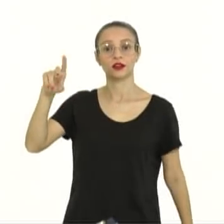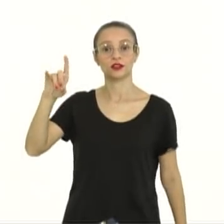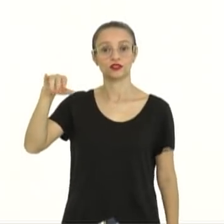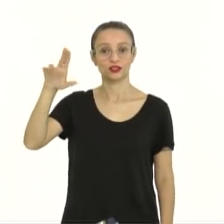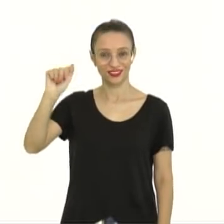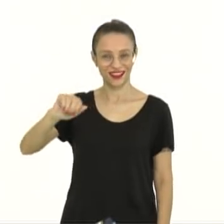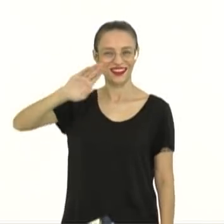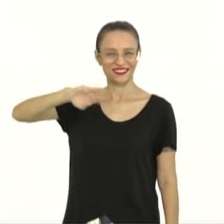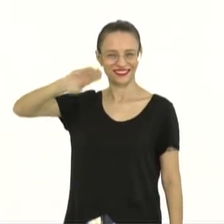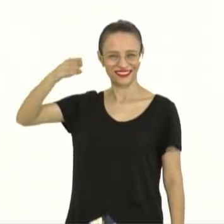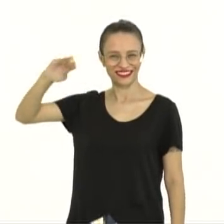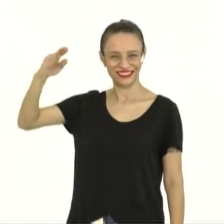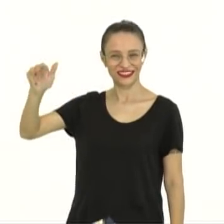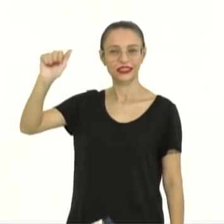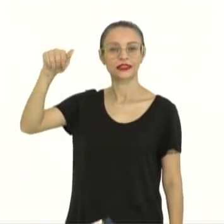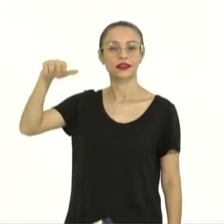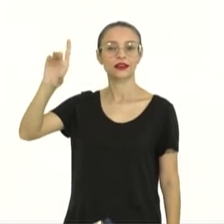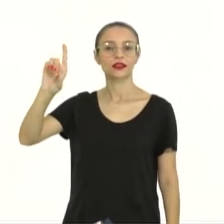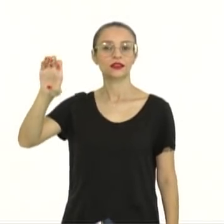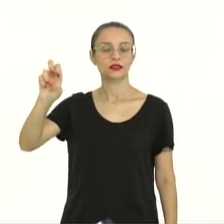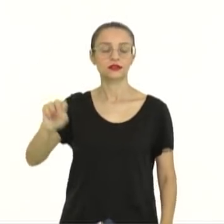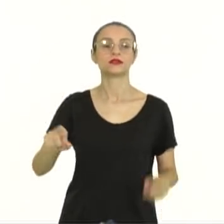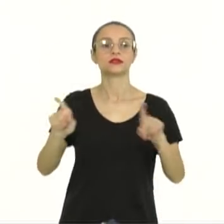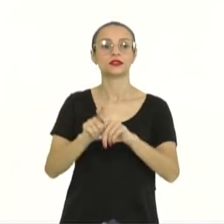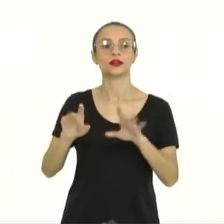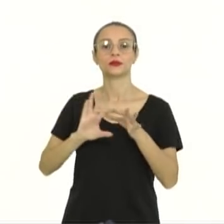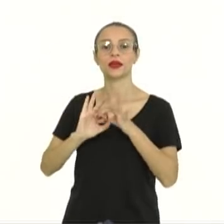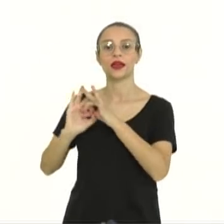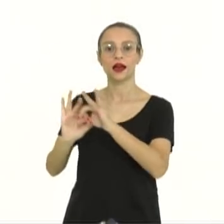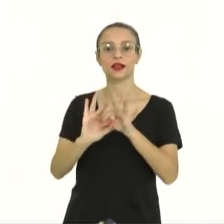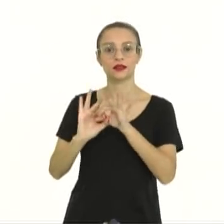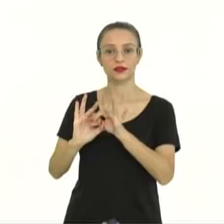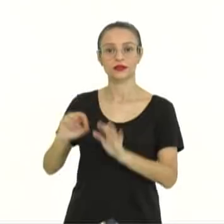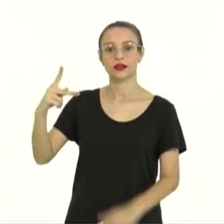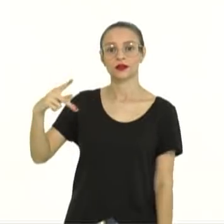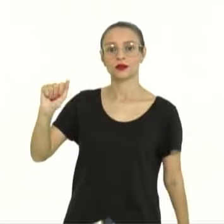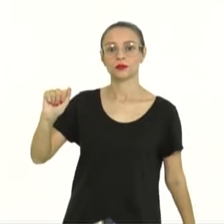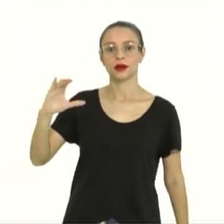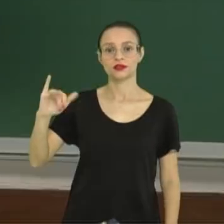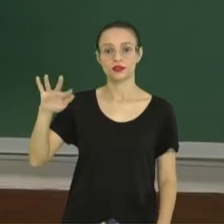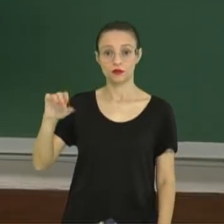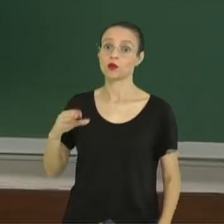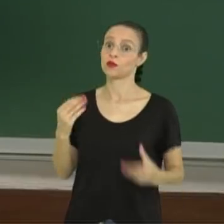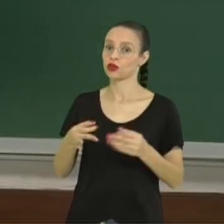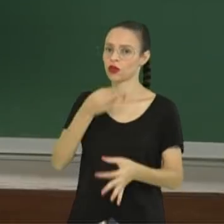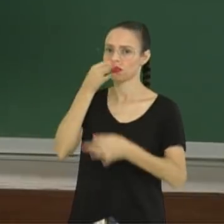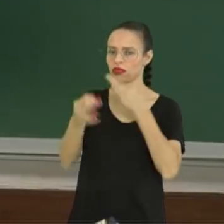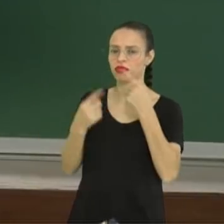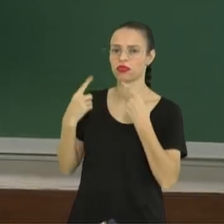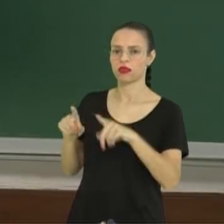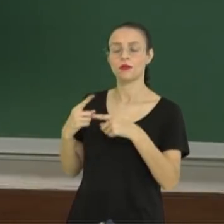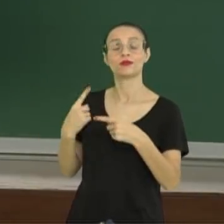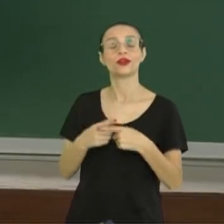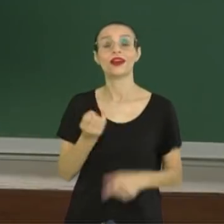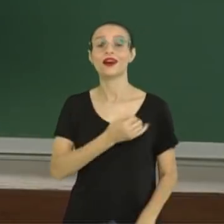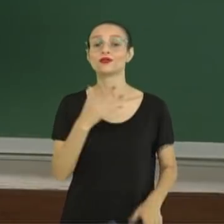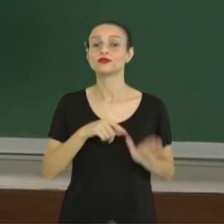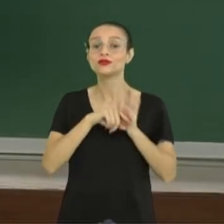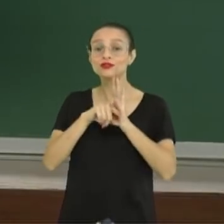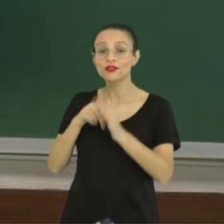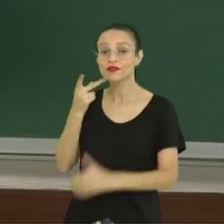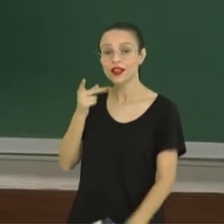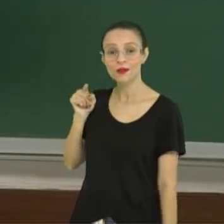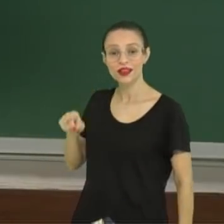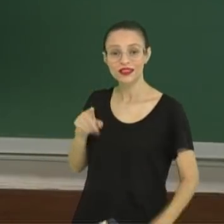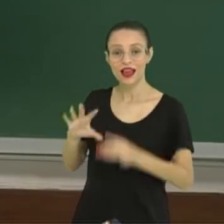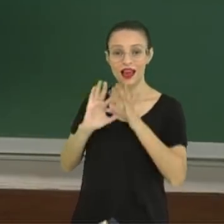na Cordilheira dos Andes, e a Aliança do Pacífico, muito criticada porque alguns estudiosos afirmam que a Aliança do